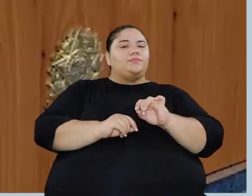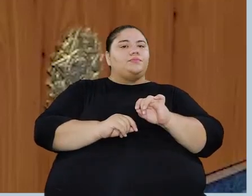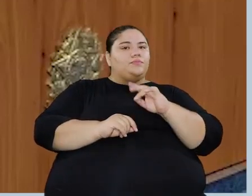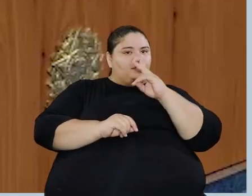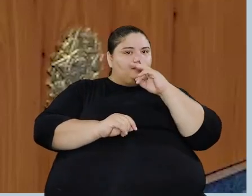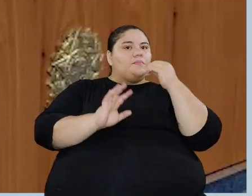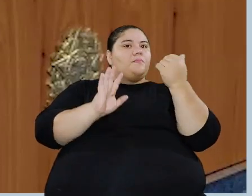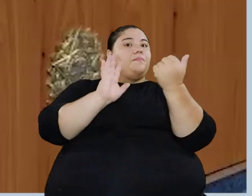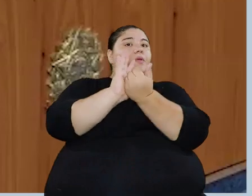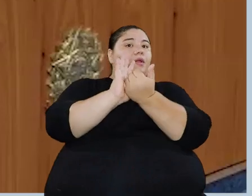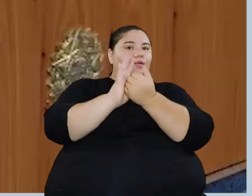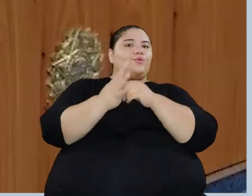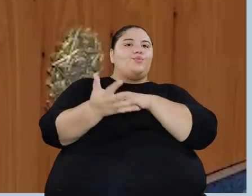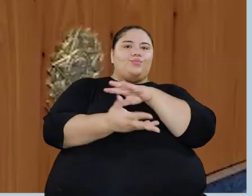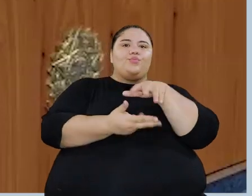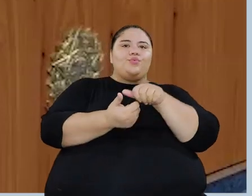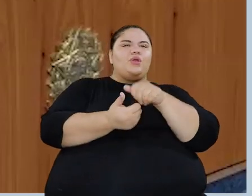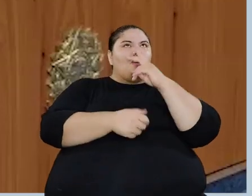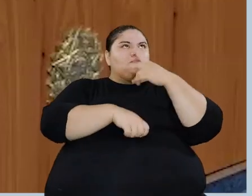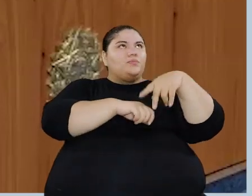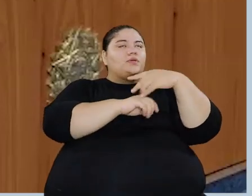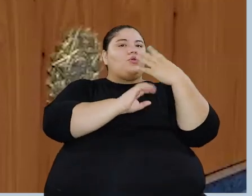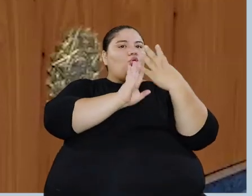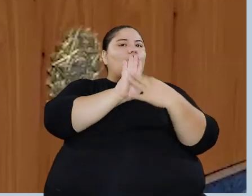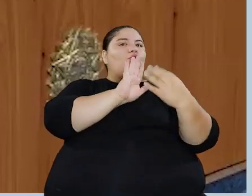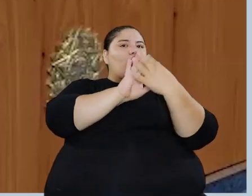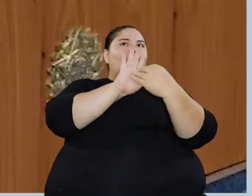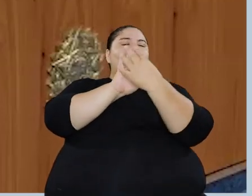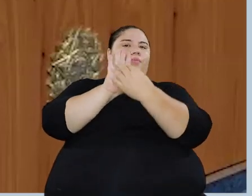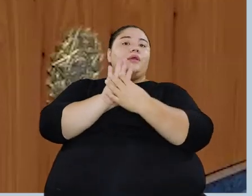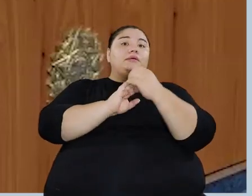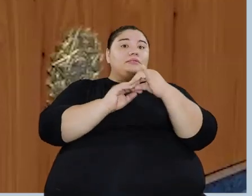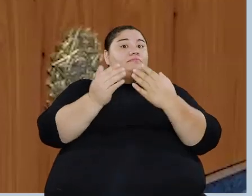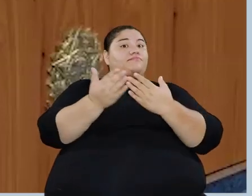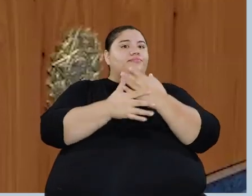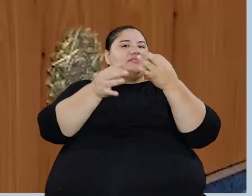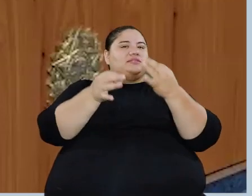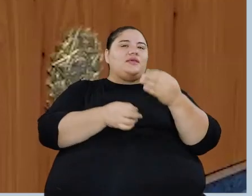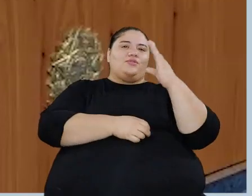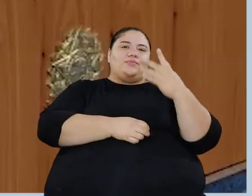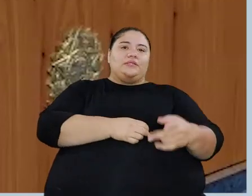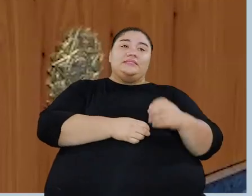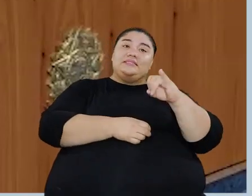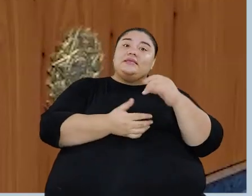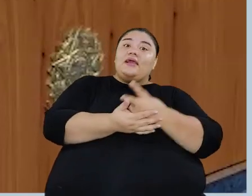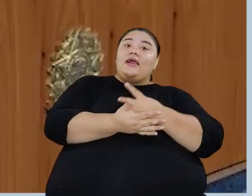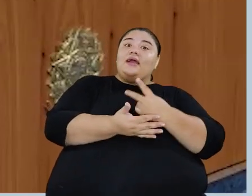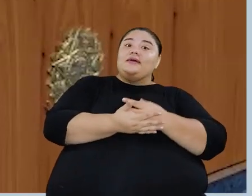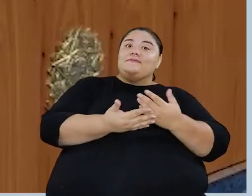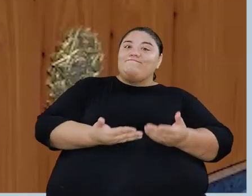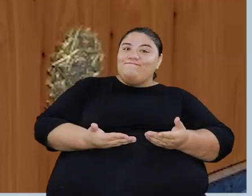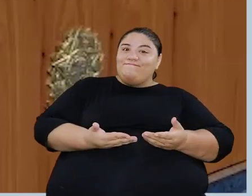um marco para o mundo, né? Acho que muitos países vão querer copiar esse modelo, se der certo no Brasil, né? Se der errado,